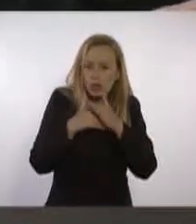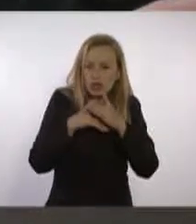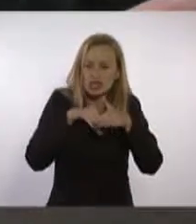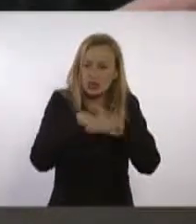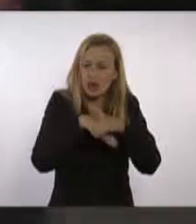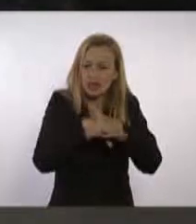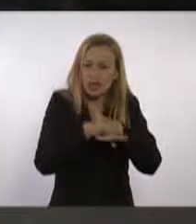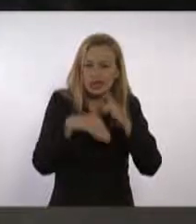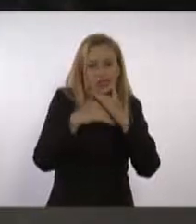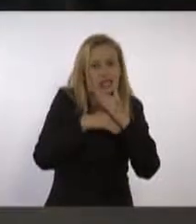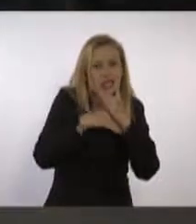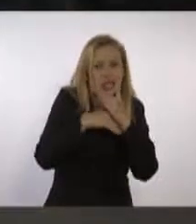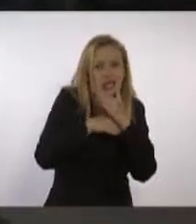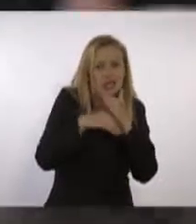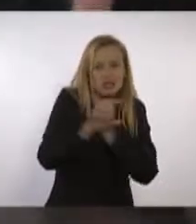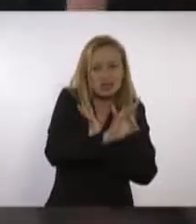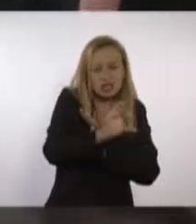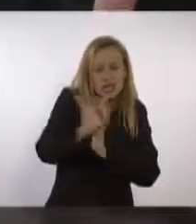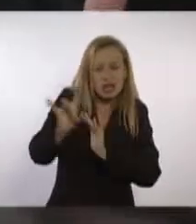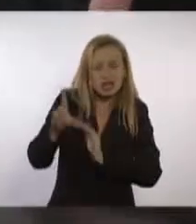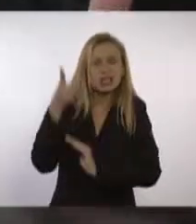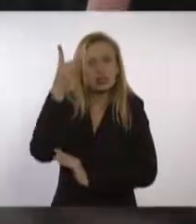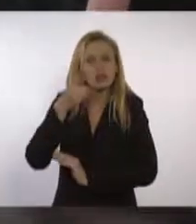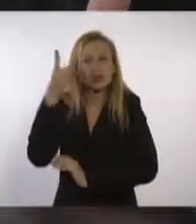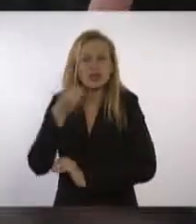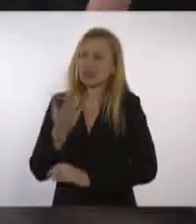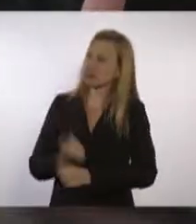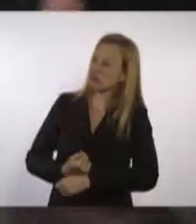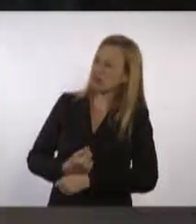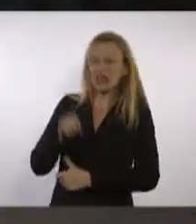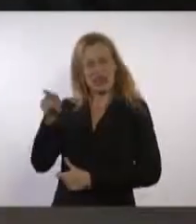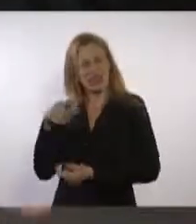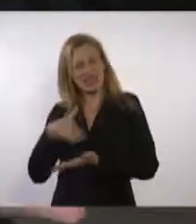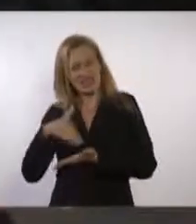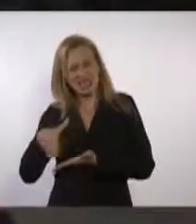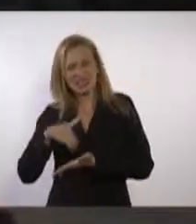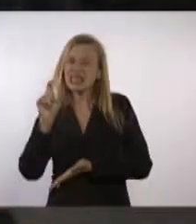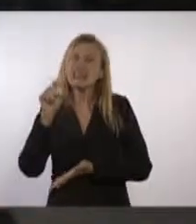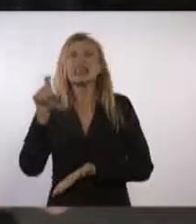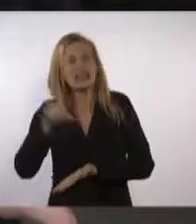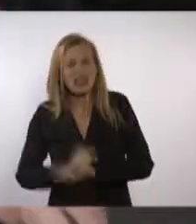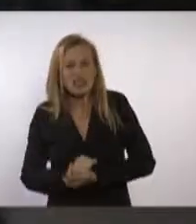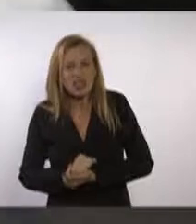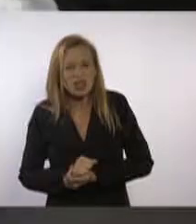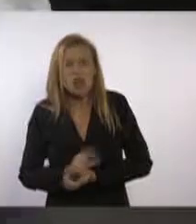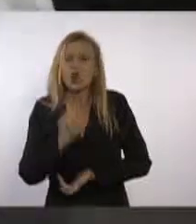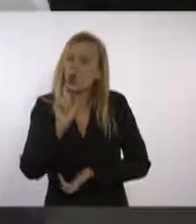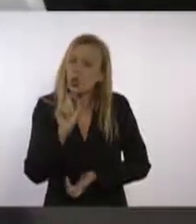permanentemente, quer dizer, é secretário de quê? O que faz a secretaria? Será que está